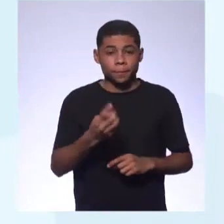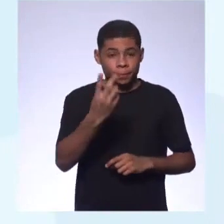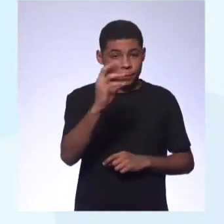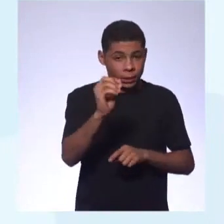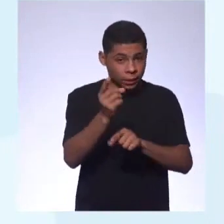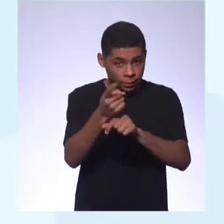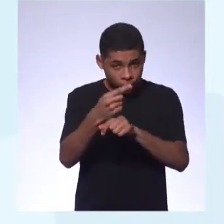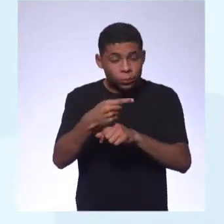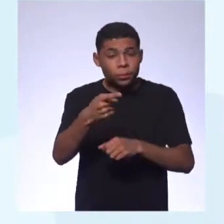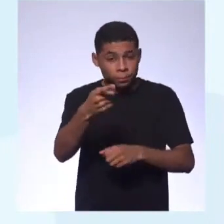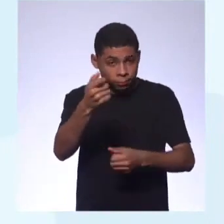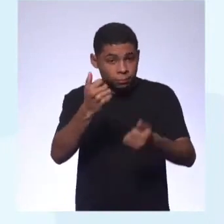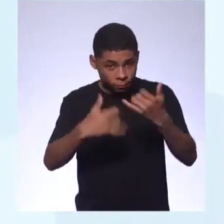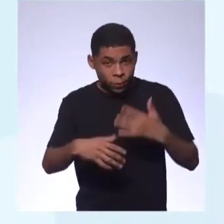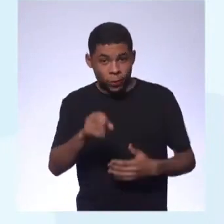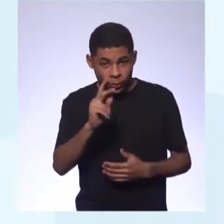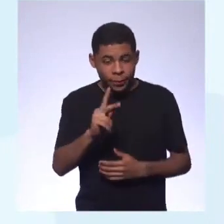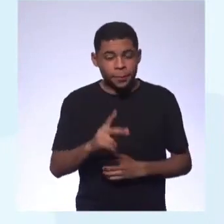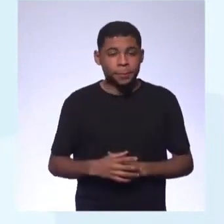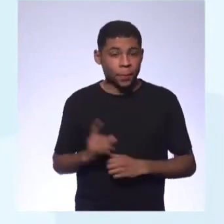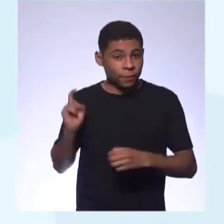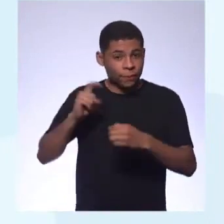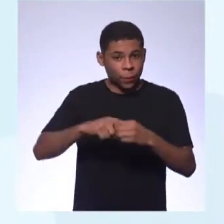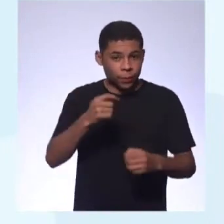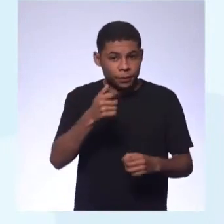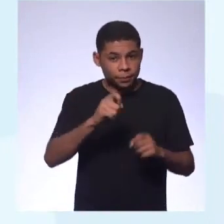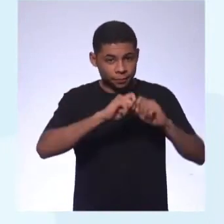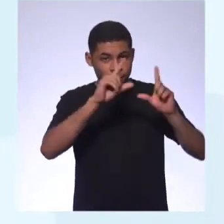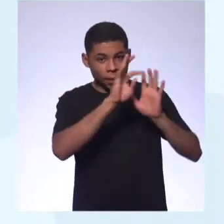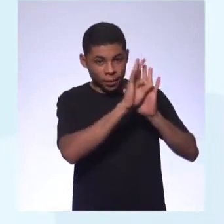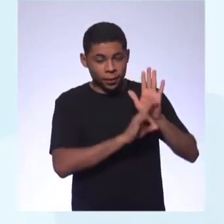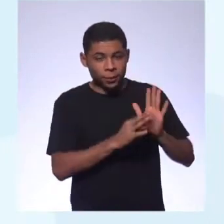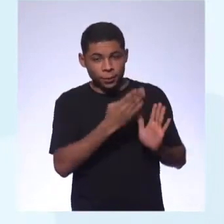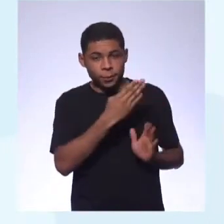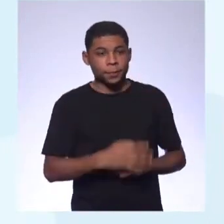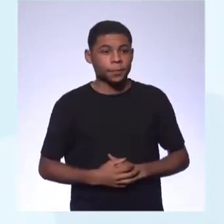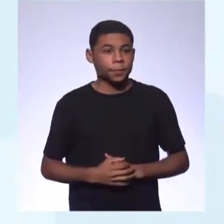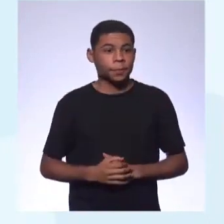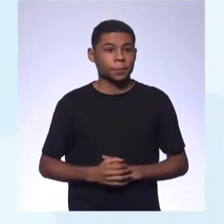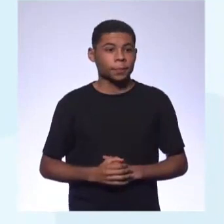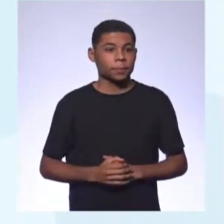30 segundinhos e a gente já volta. Eu vou deixar o poema na tela, gente.